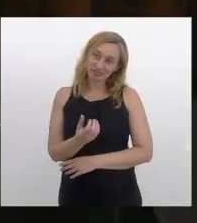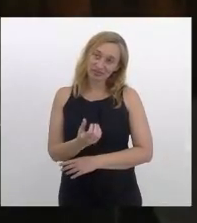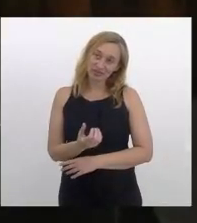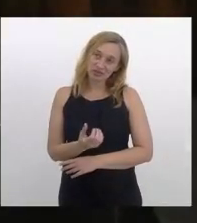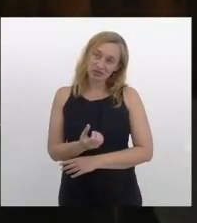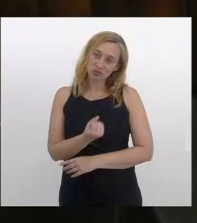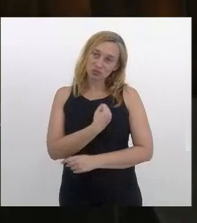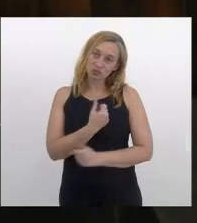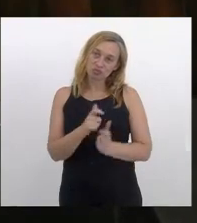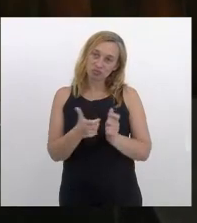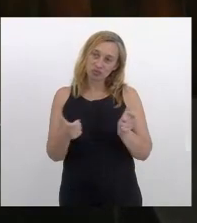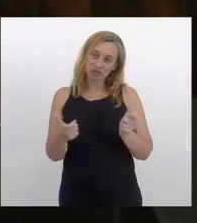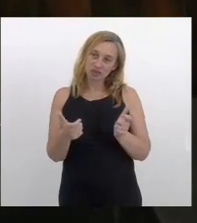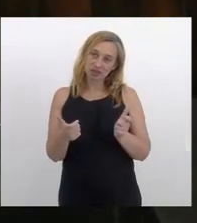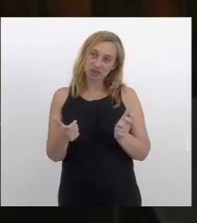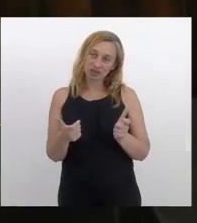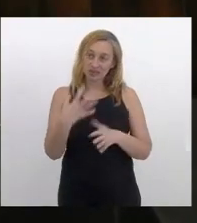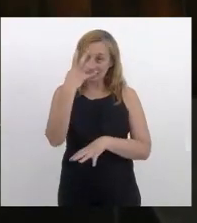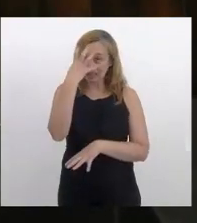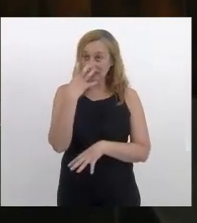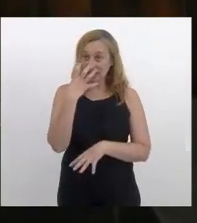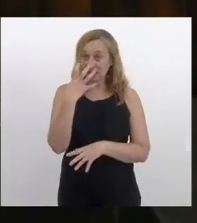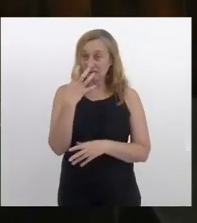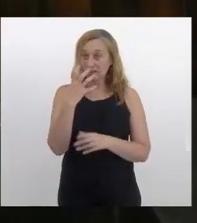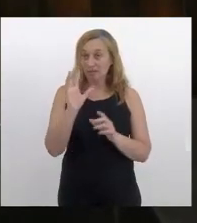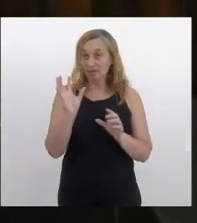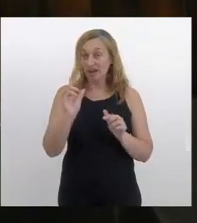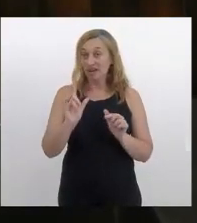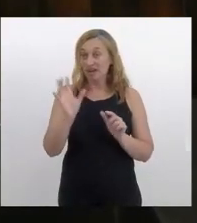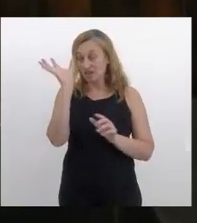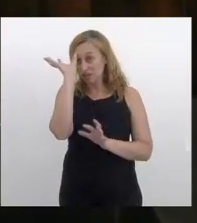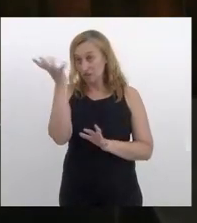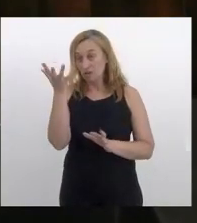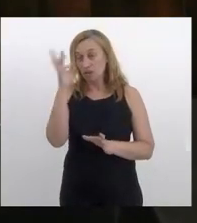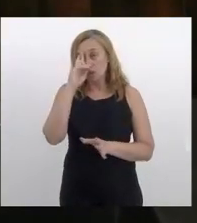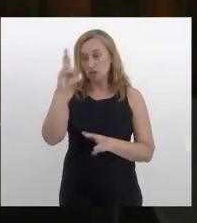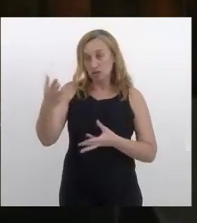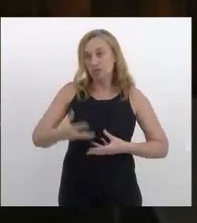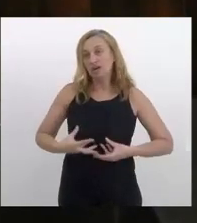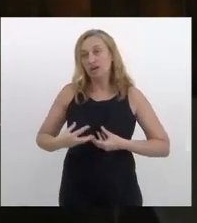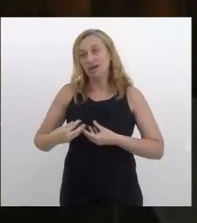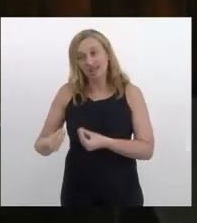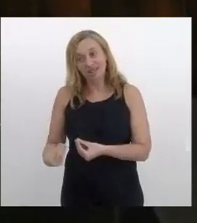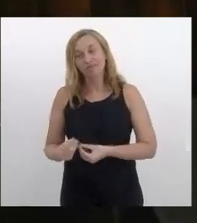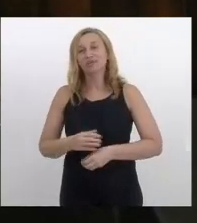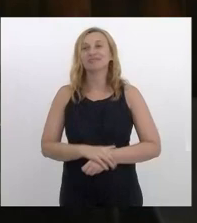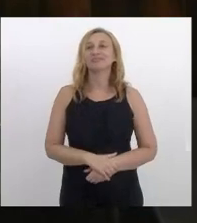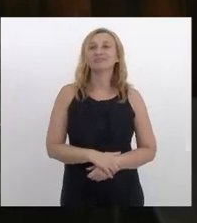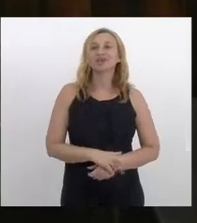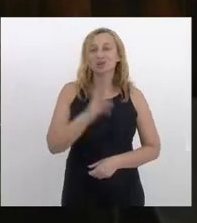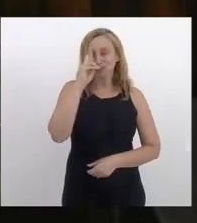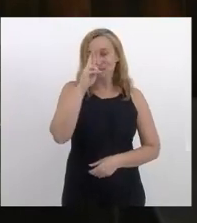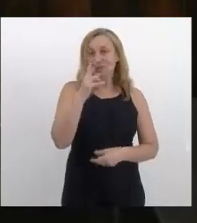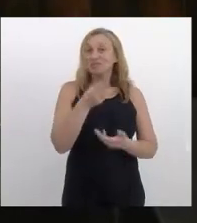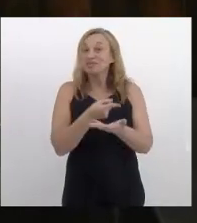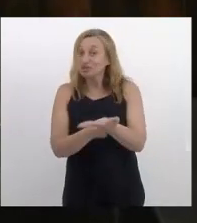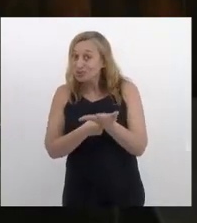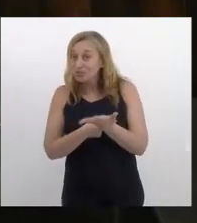grave da Expo Religião para realizar. O senhor me recebeu, o senhor me